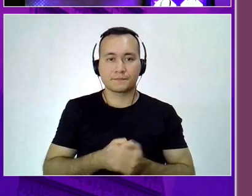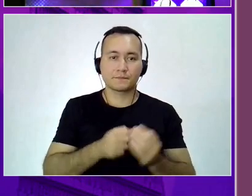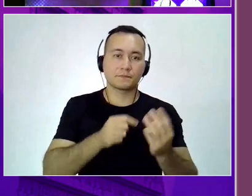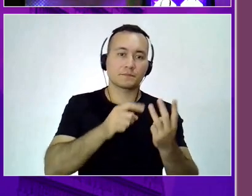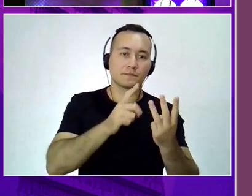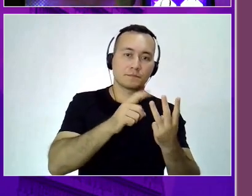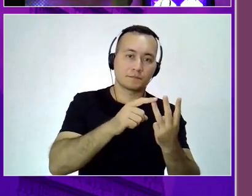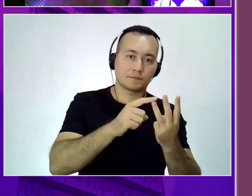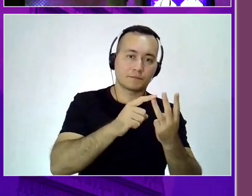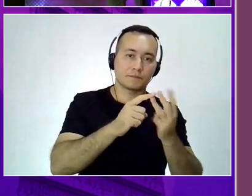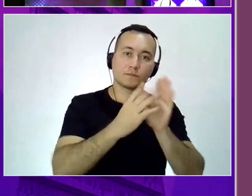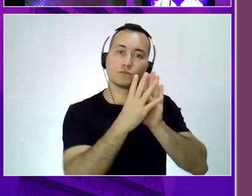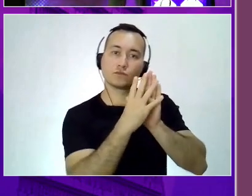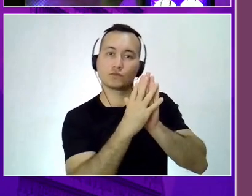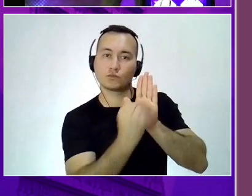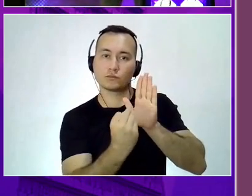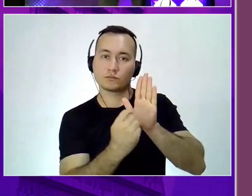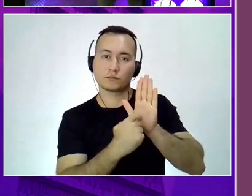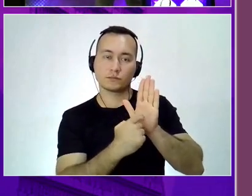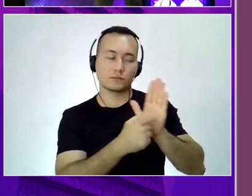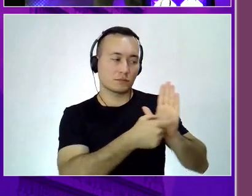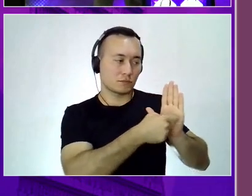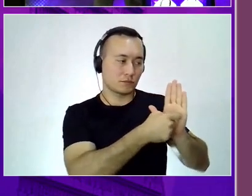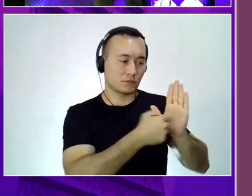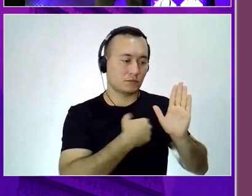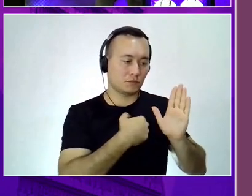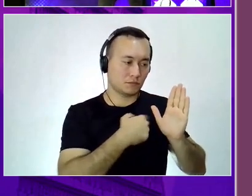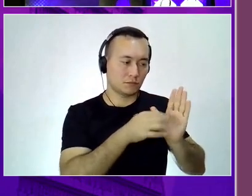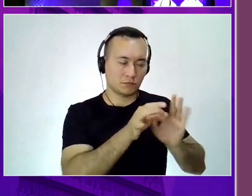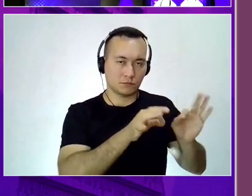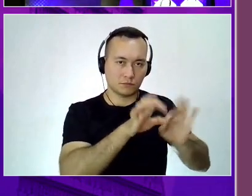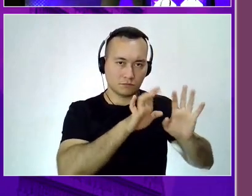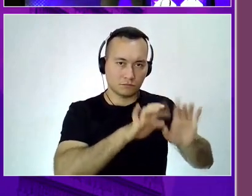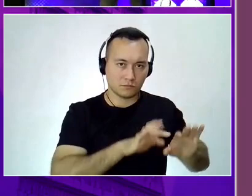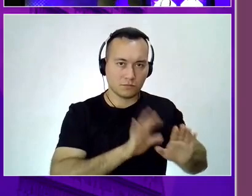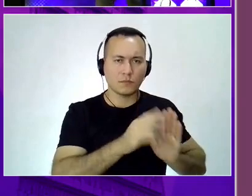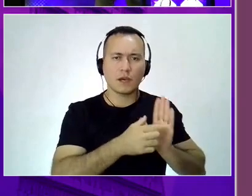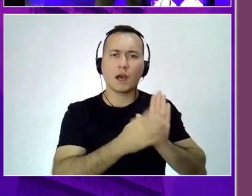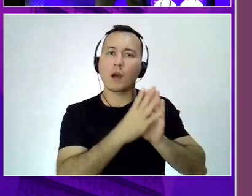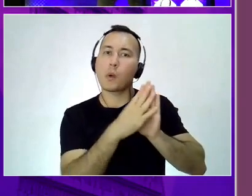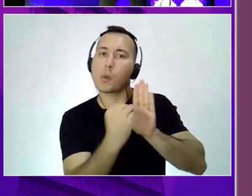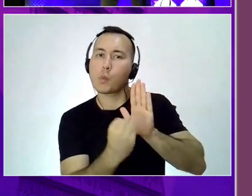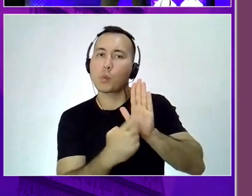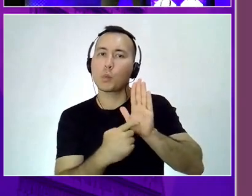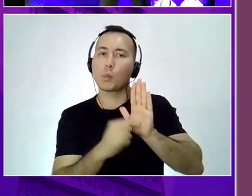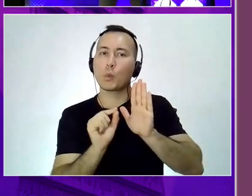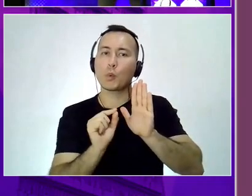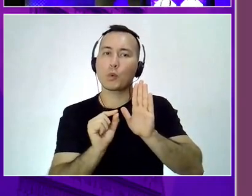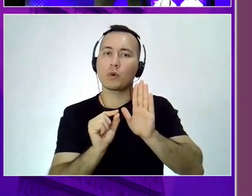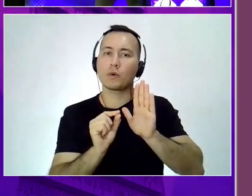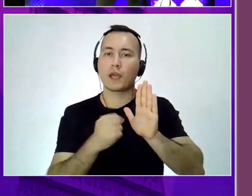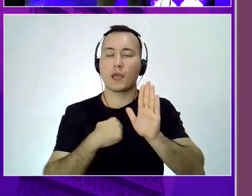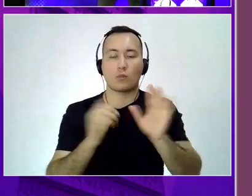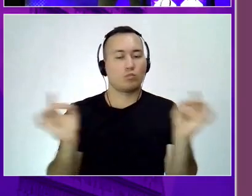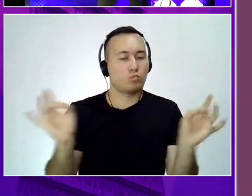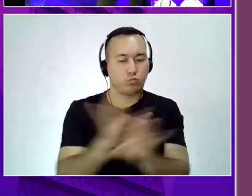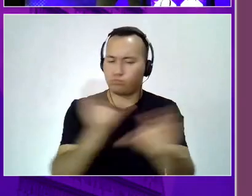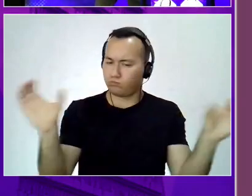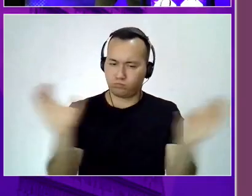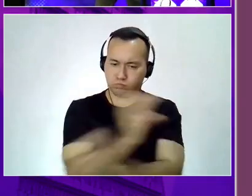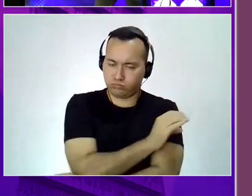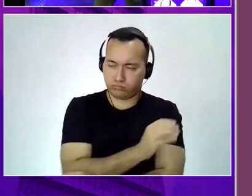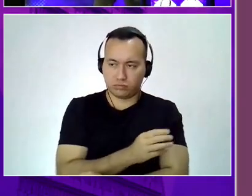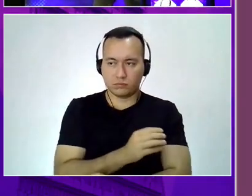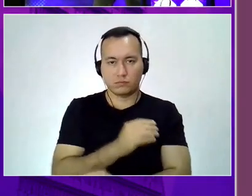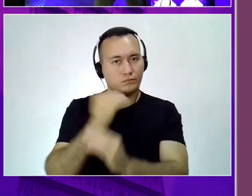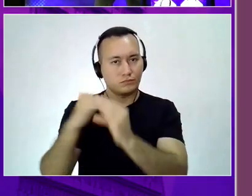entrega de software. Cara, estou fazendo atualizações diárias, estou fazendo atualizações mensais. Quando eu entrego isso, eu libero tudo de